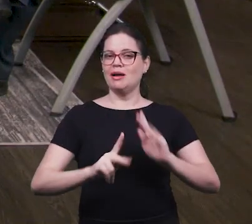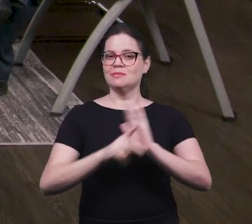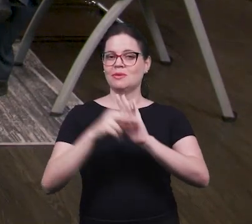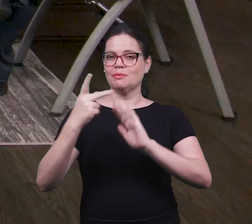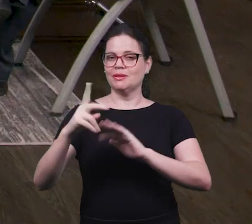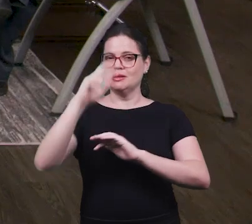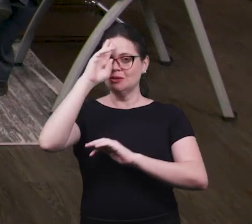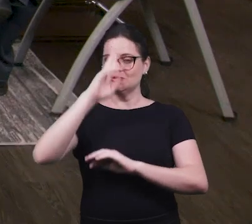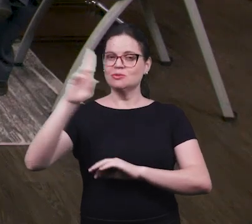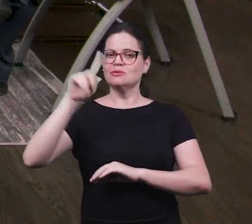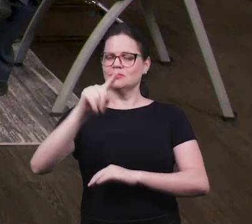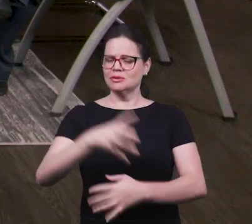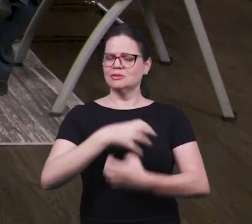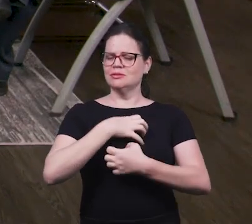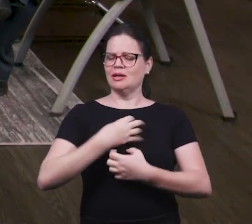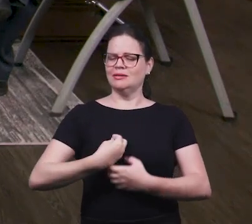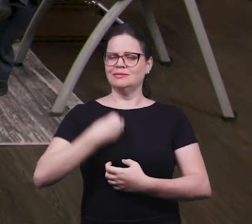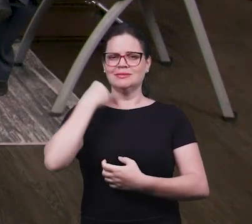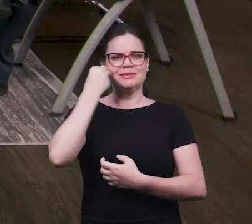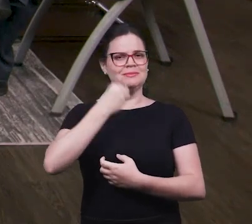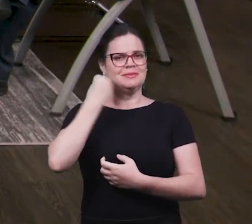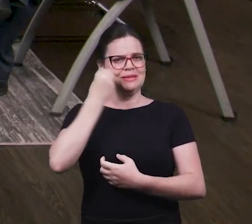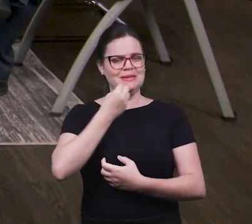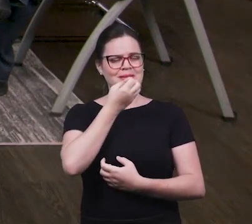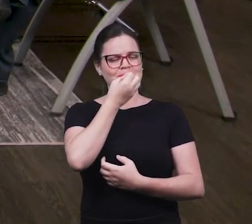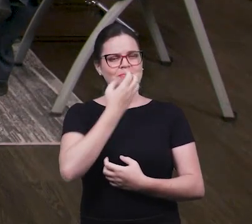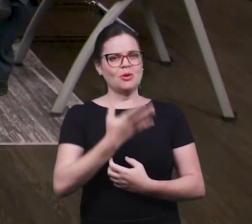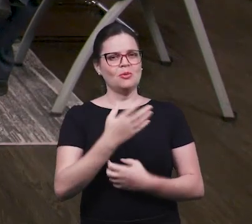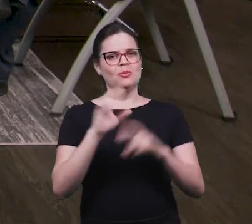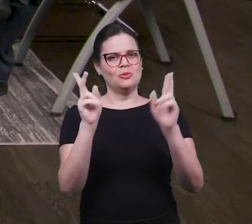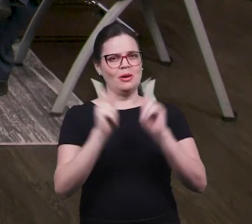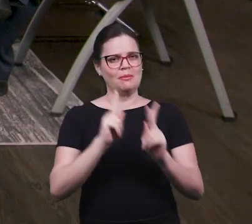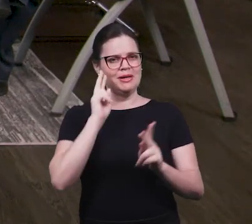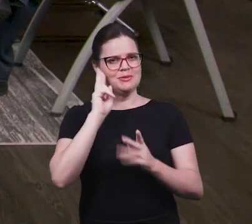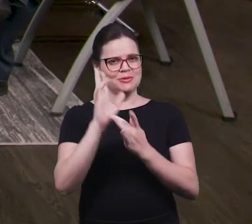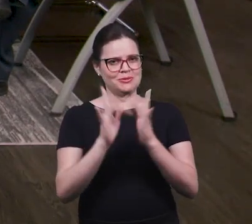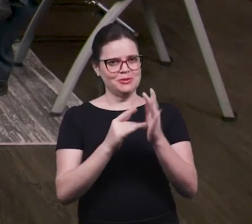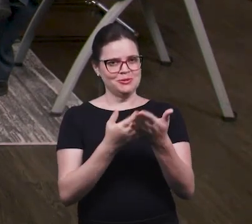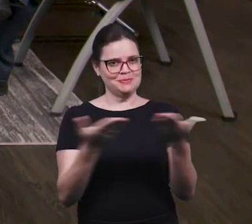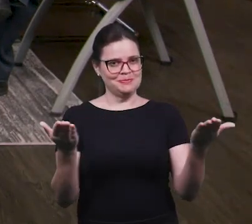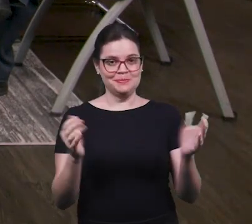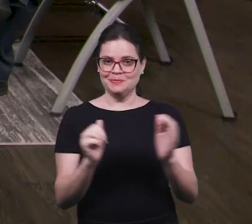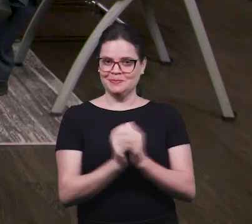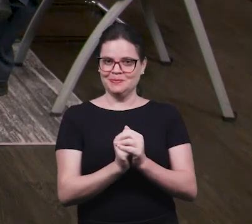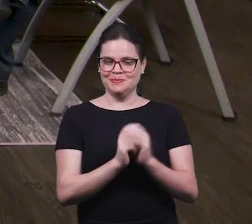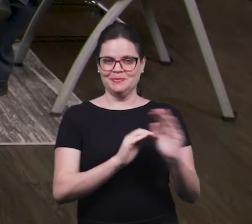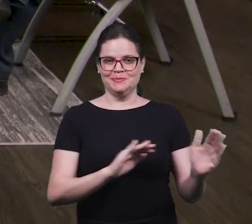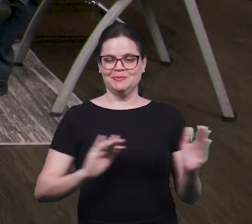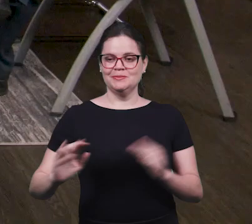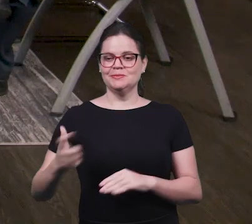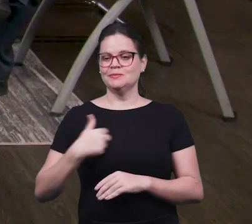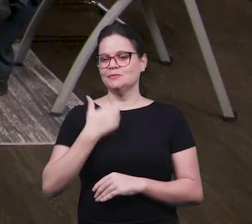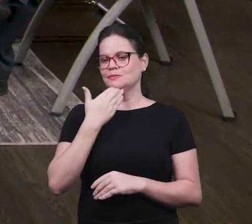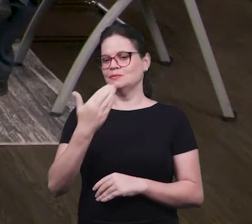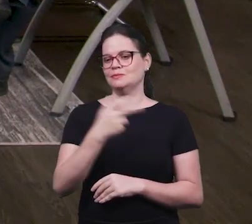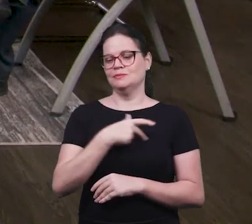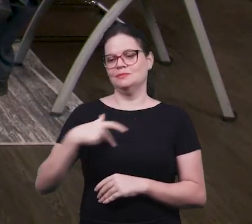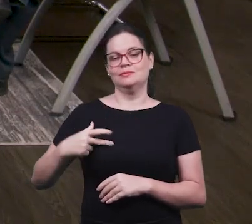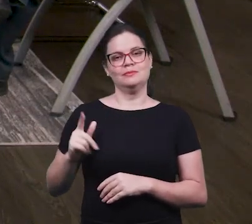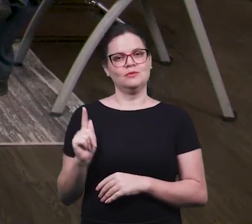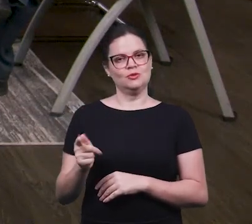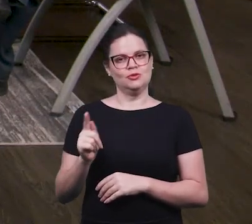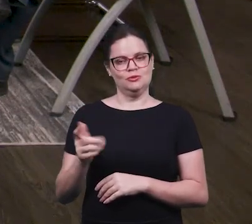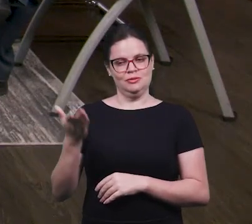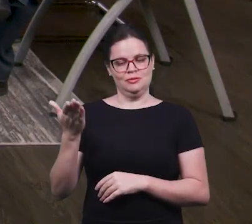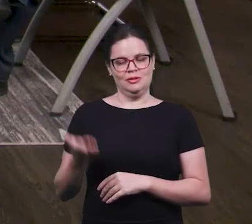que você também viva uma experiência com Amém. A paz do Senhor Jesus. Amém? E eu começo pedindo ao pastor Gedeuti,